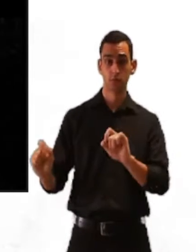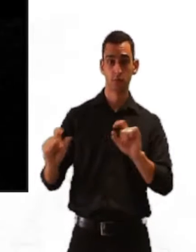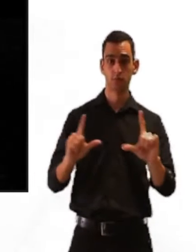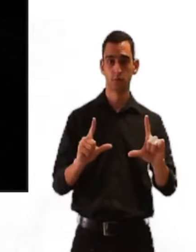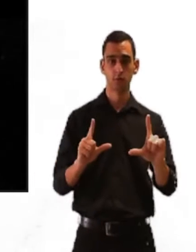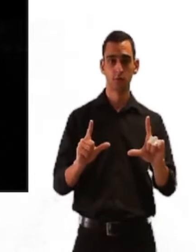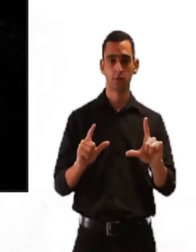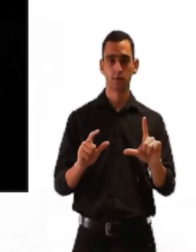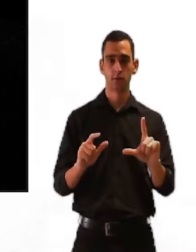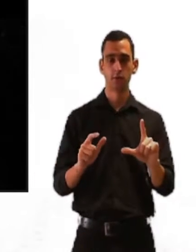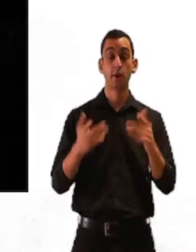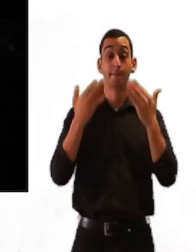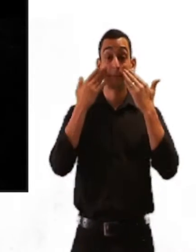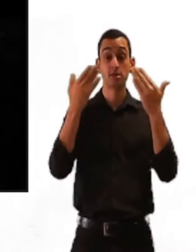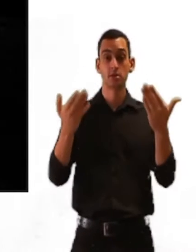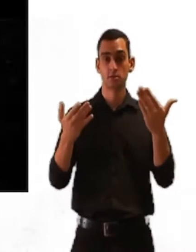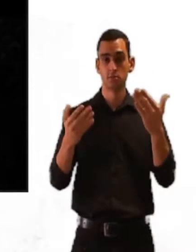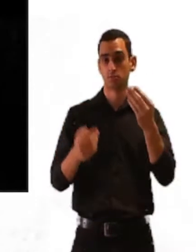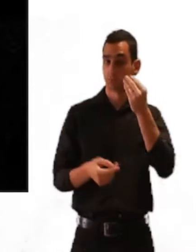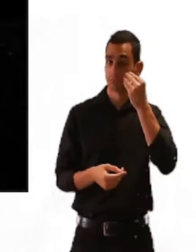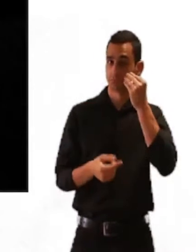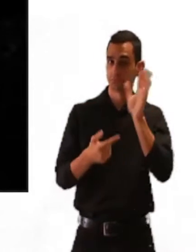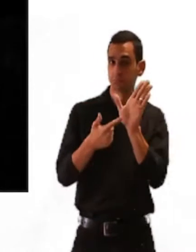formato de apresentação.